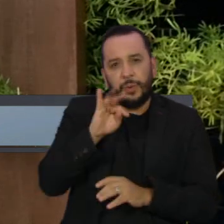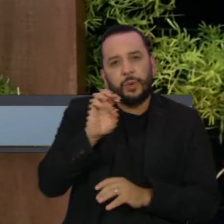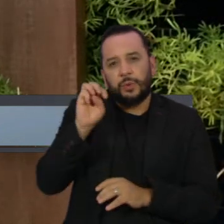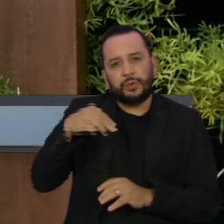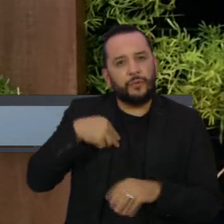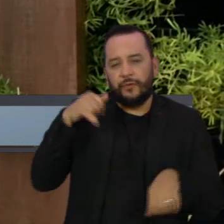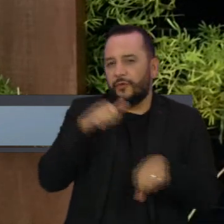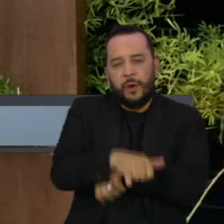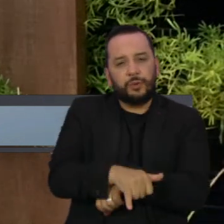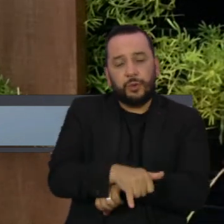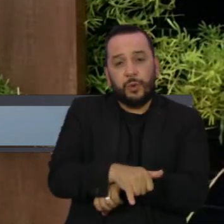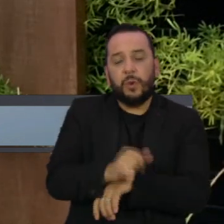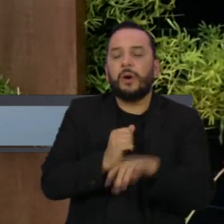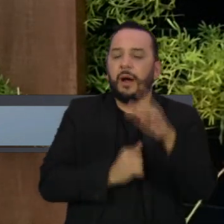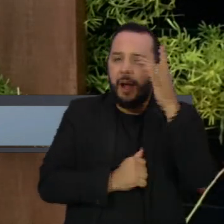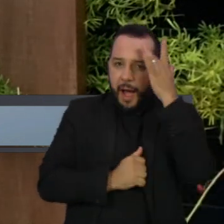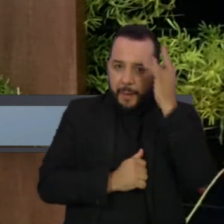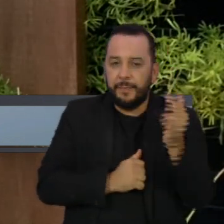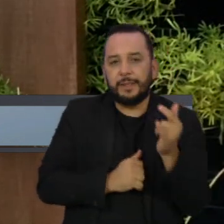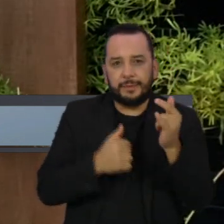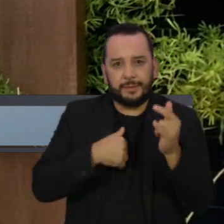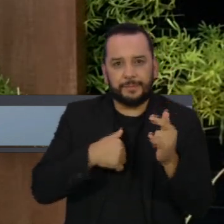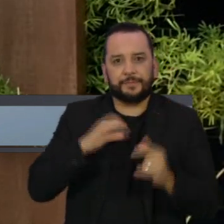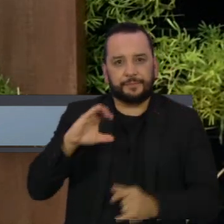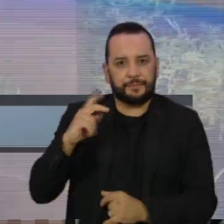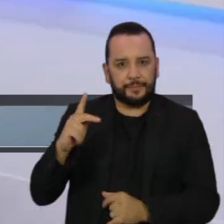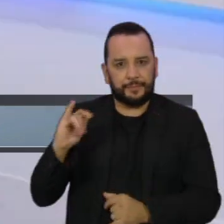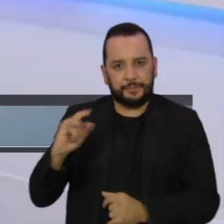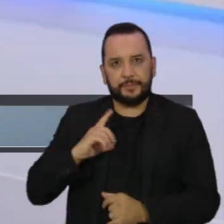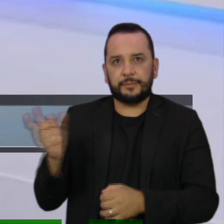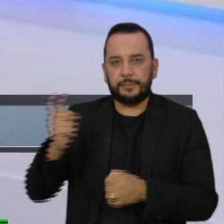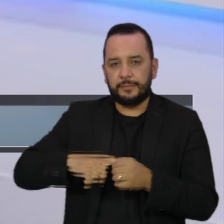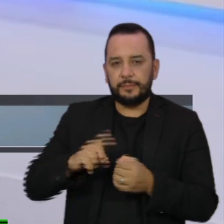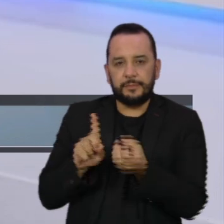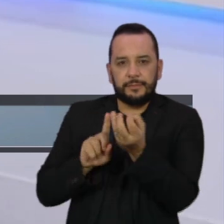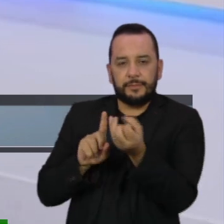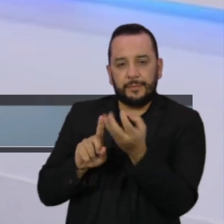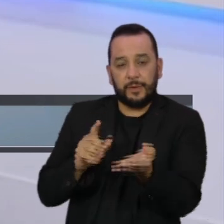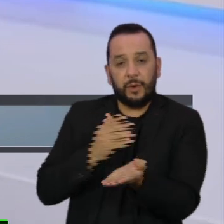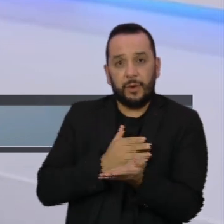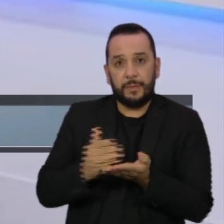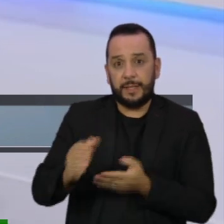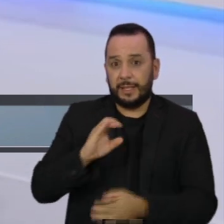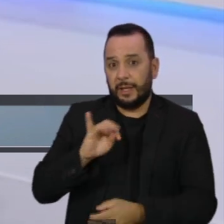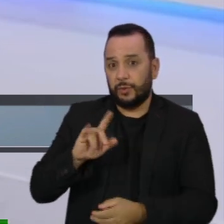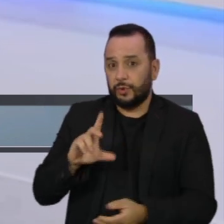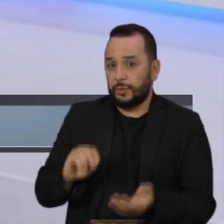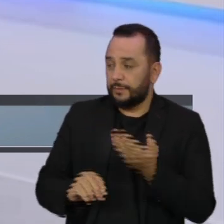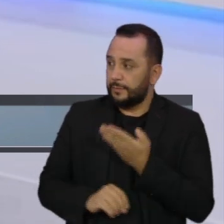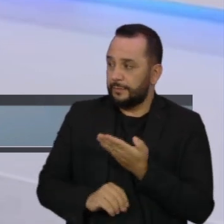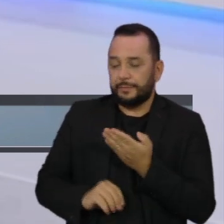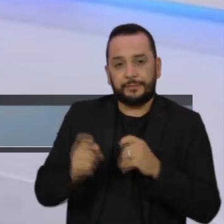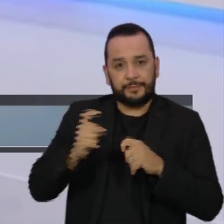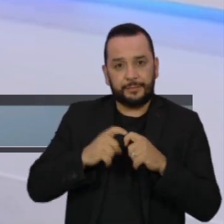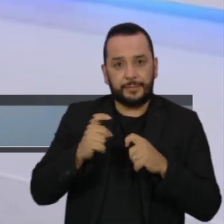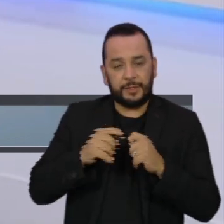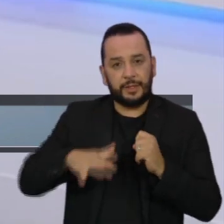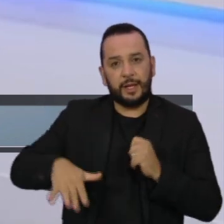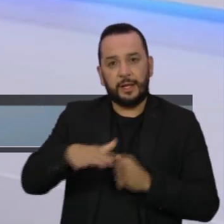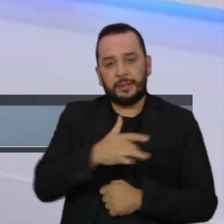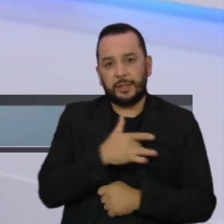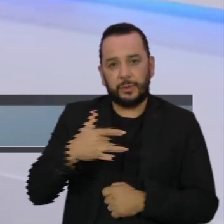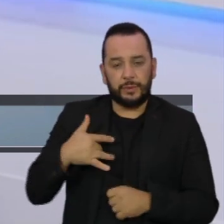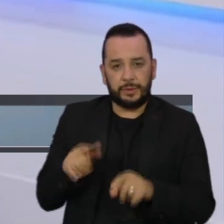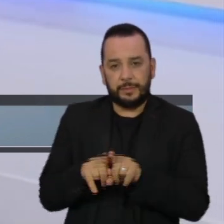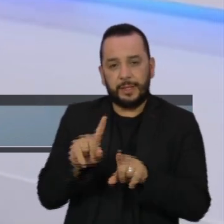amanhã a CPI da pandemia no senado retoma os depoimentos as oitivas começam com Cláudio maierovitch médico sanitarista